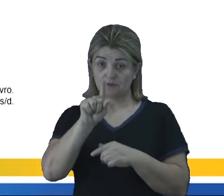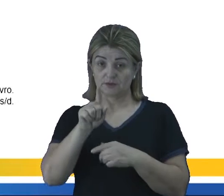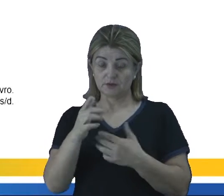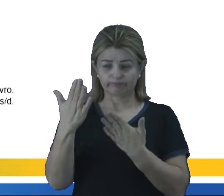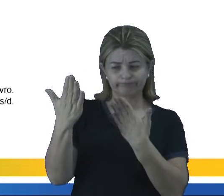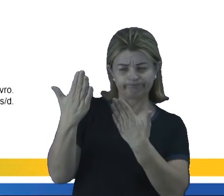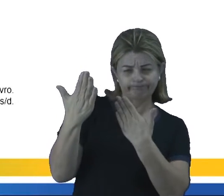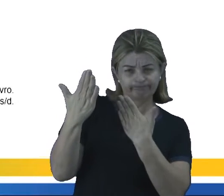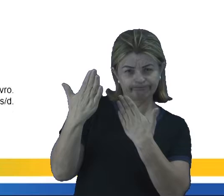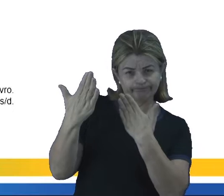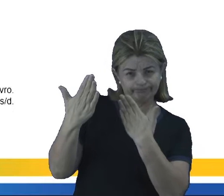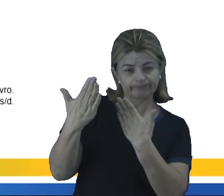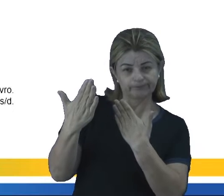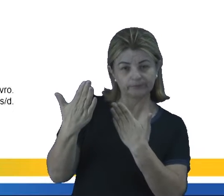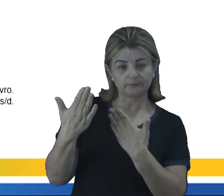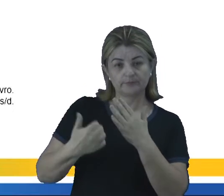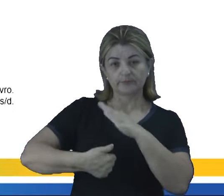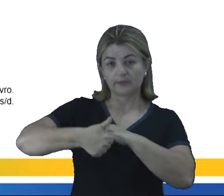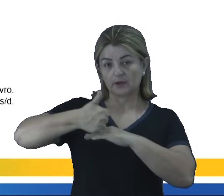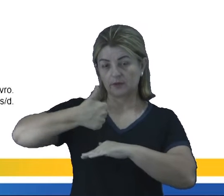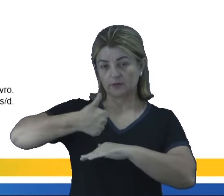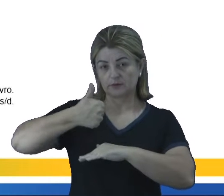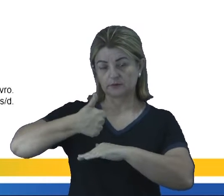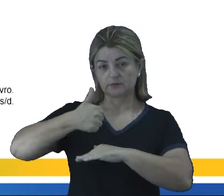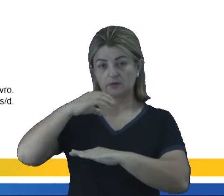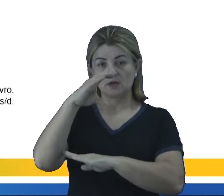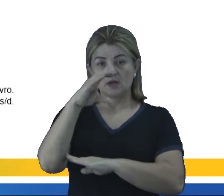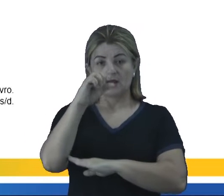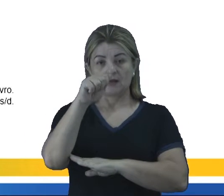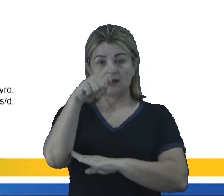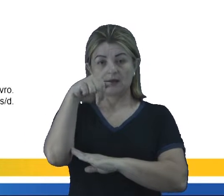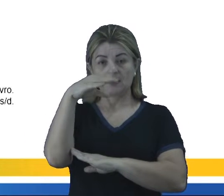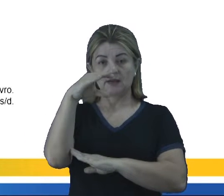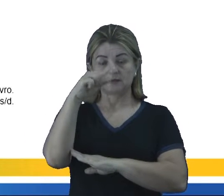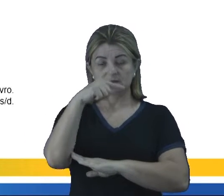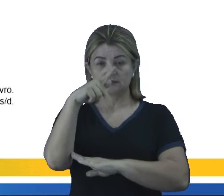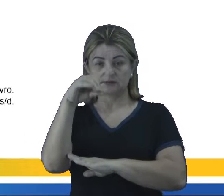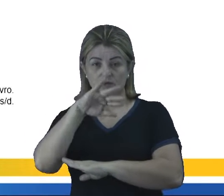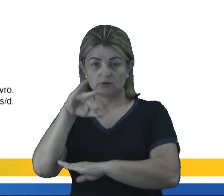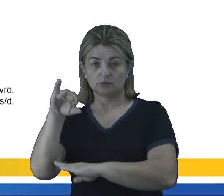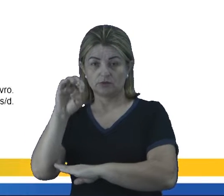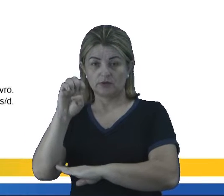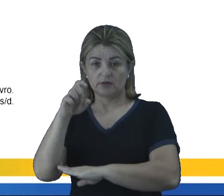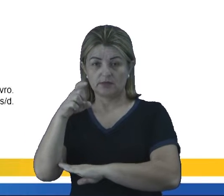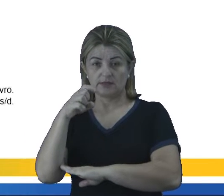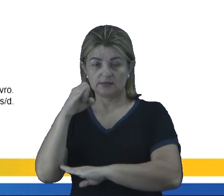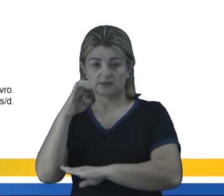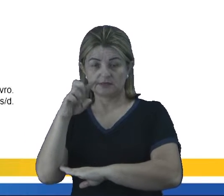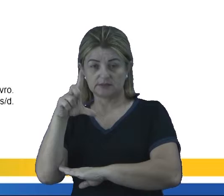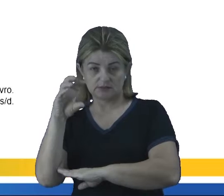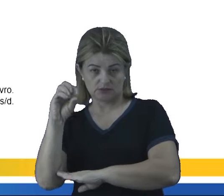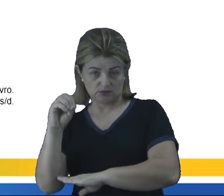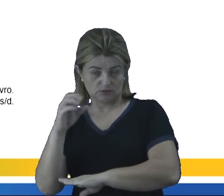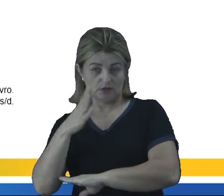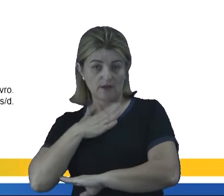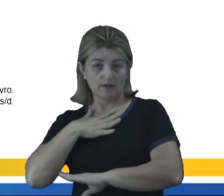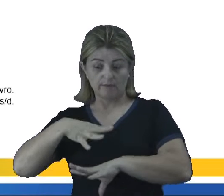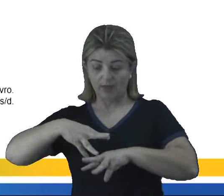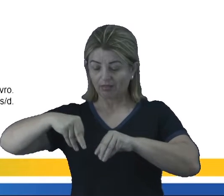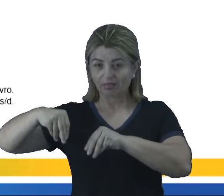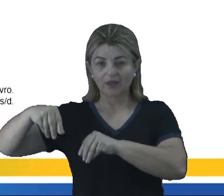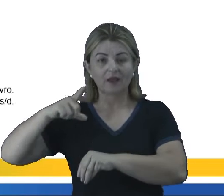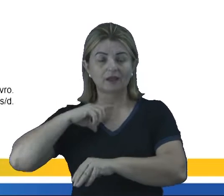solidão, dor. Você que já estudou romantismo já sabe que essas são algumas das características,